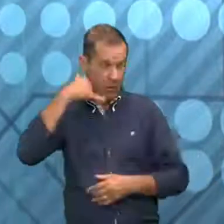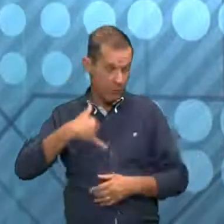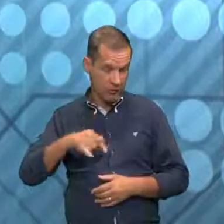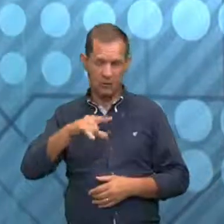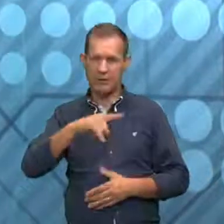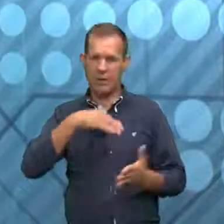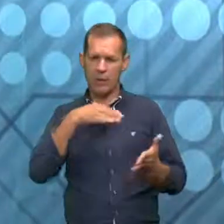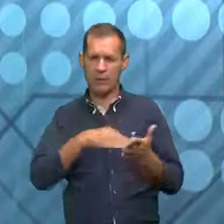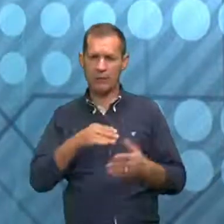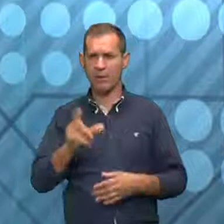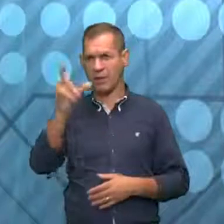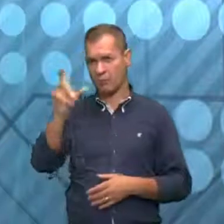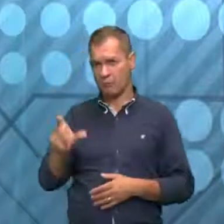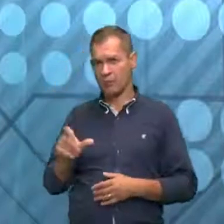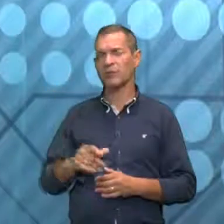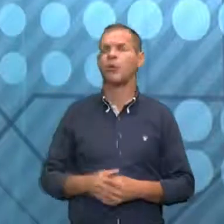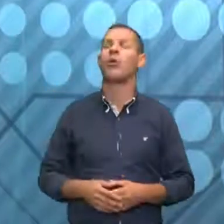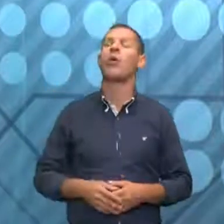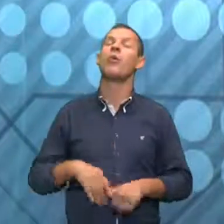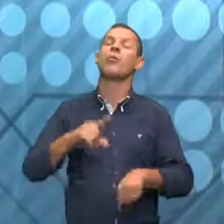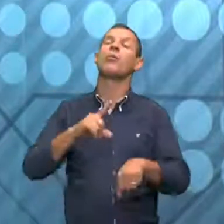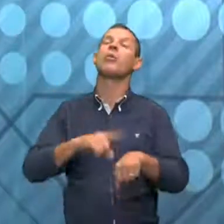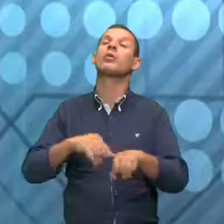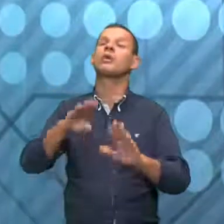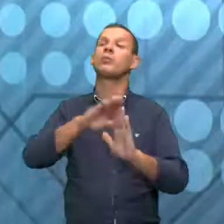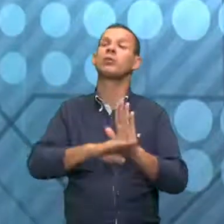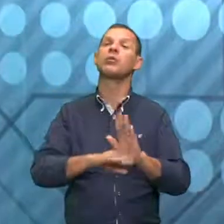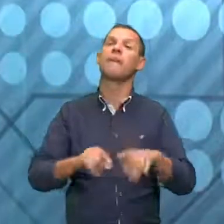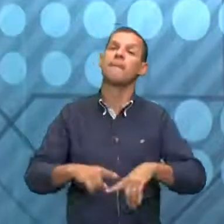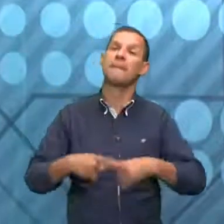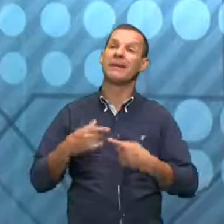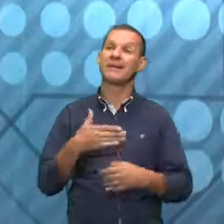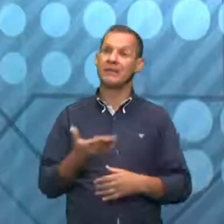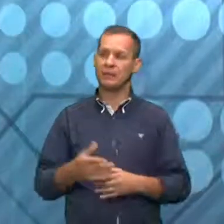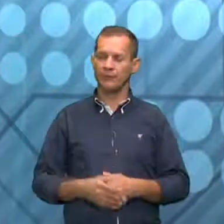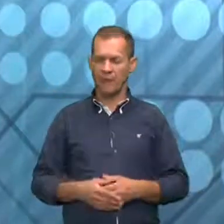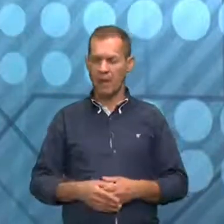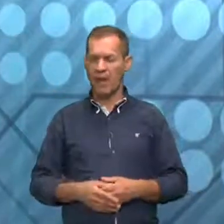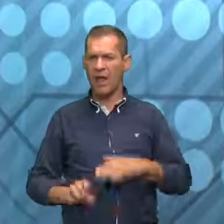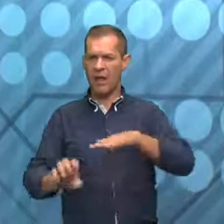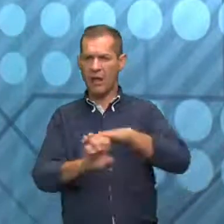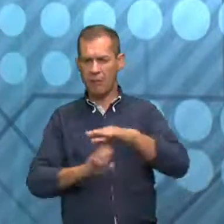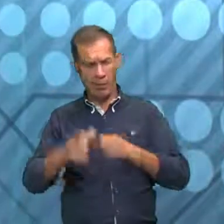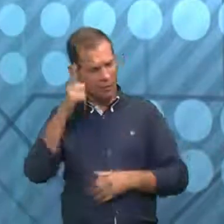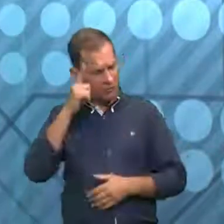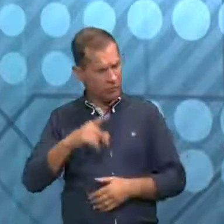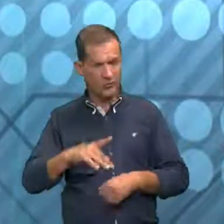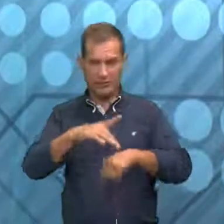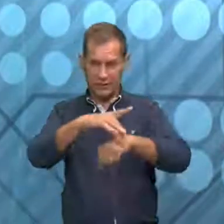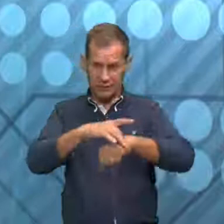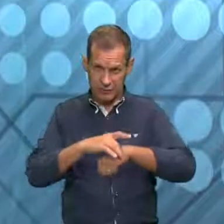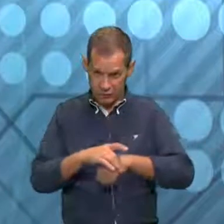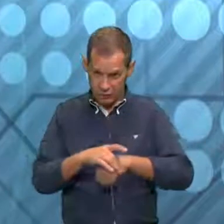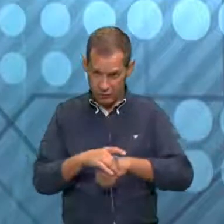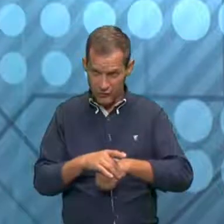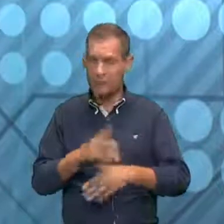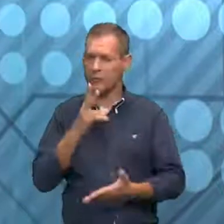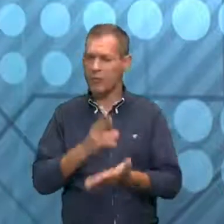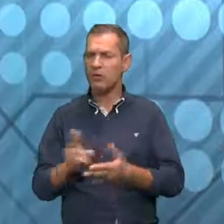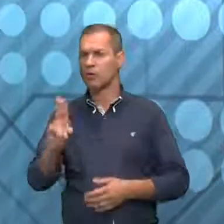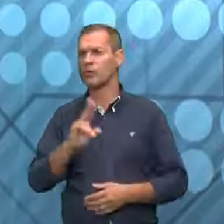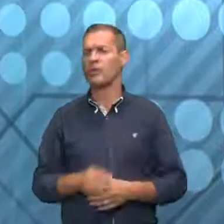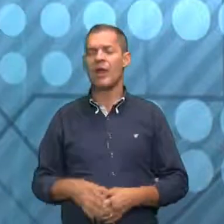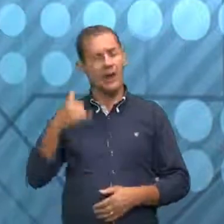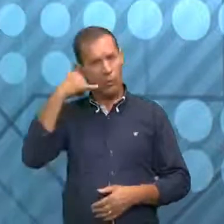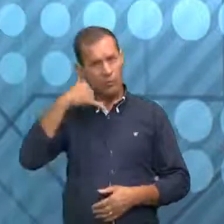estar restrito àquela operadora, pelo menos pelo período do plano. Então, a operadora, ela consegue garantir que você só vai conseguir utilizar